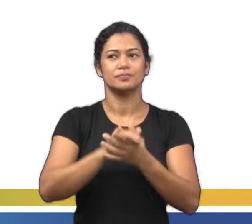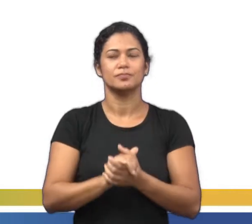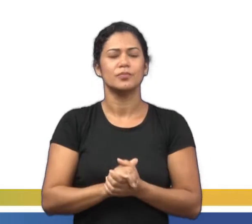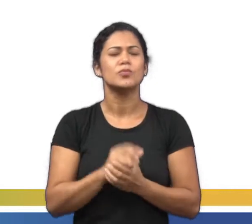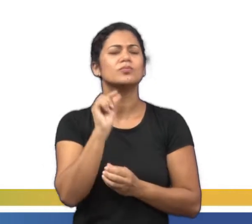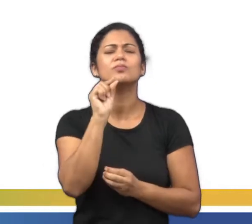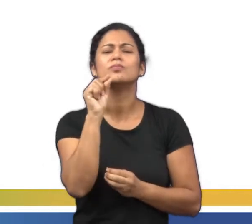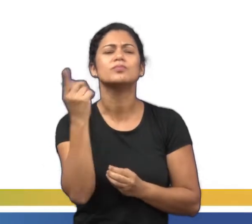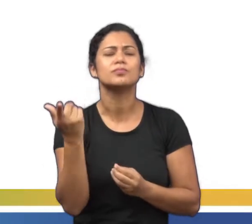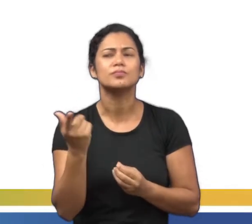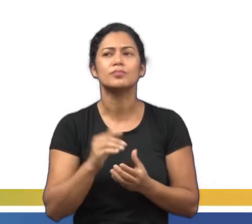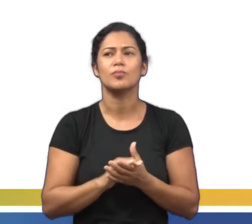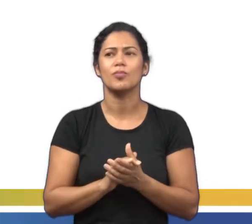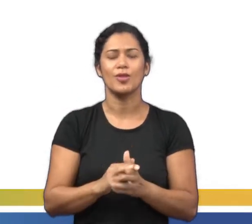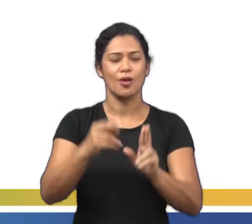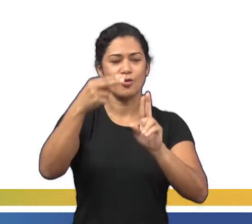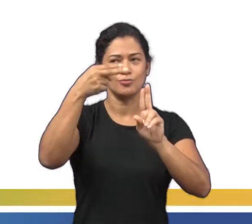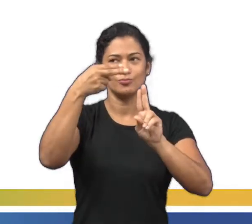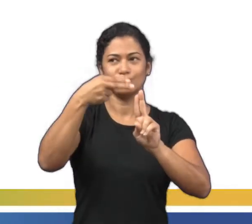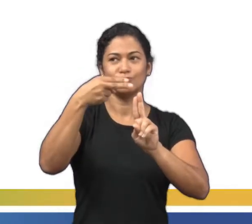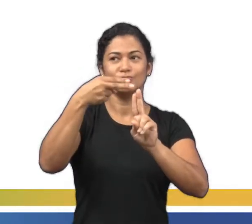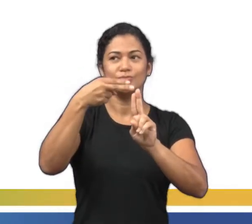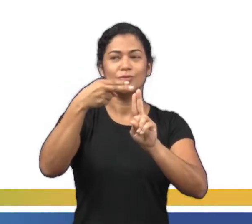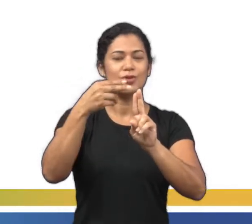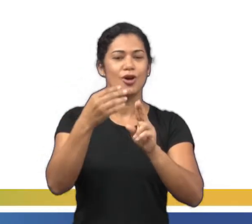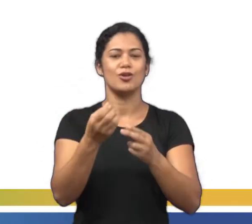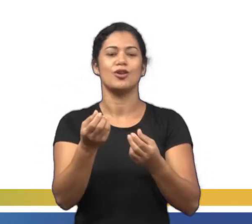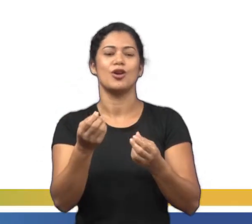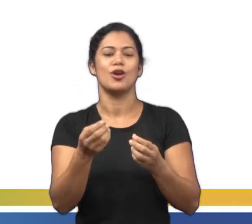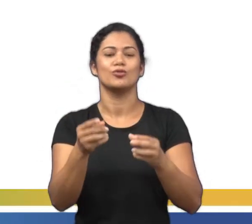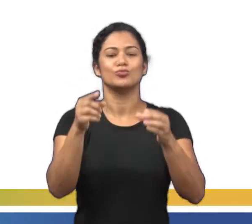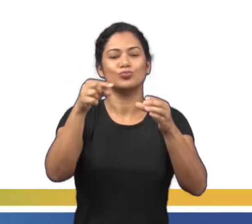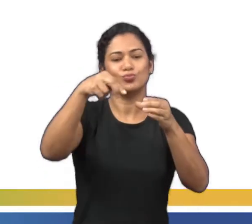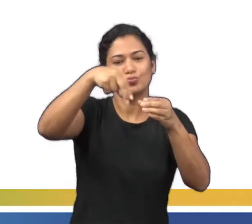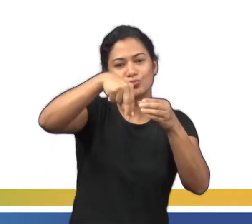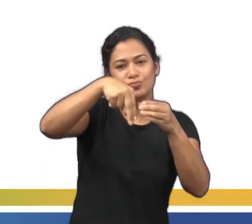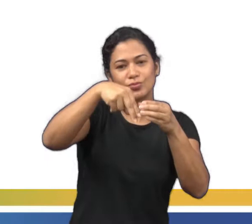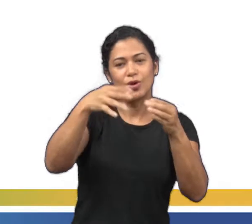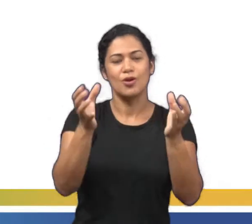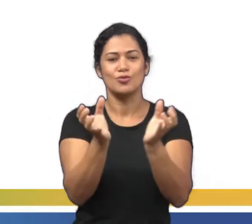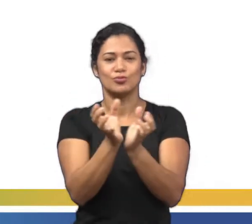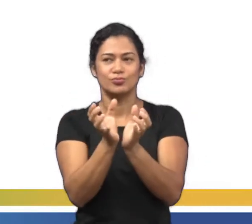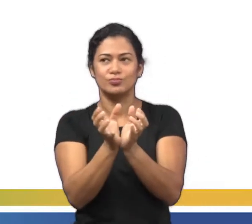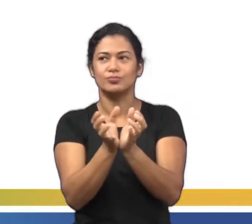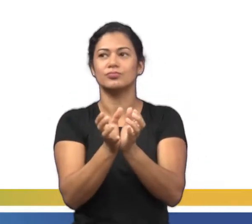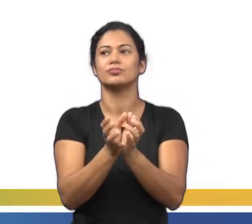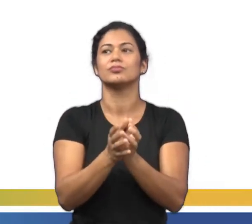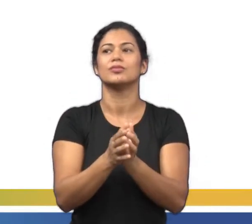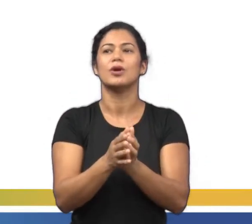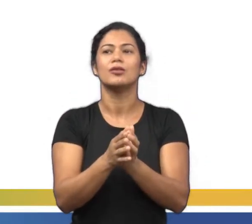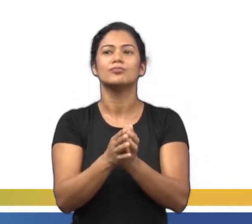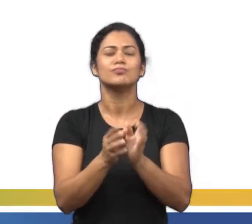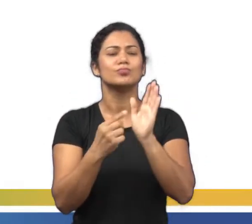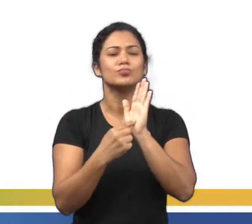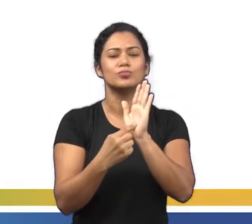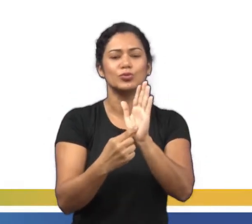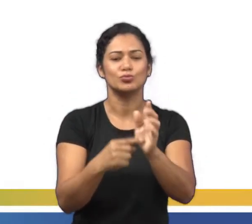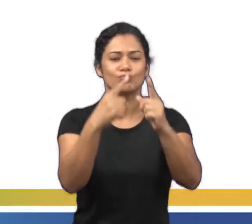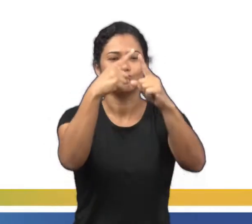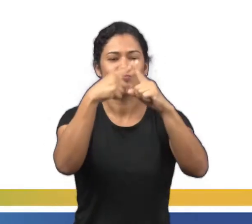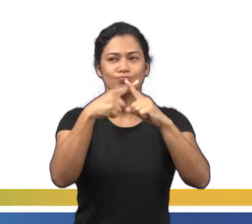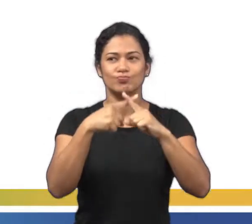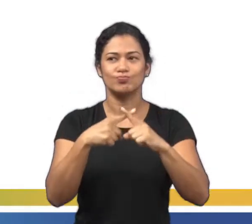A operação de potenciação com expoente natural pode ser interpretada como uma multiplicação com